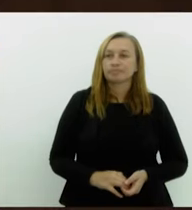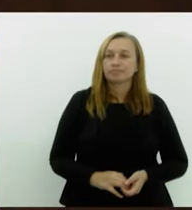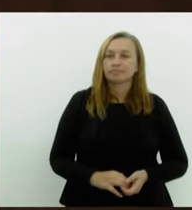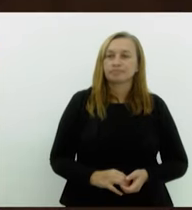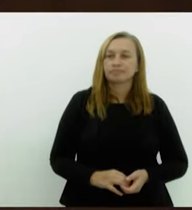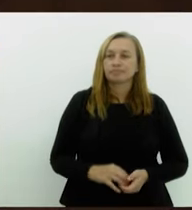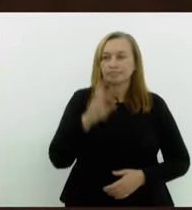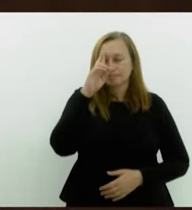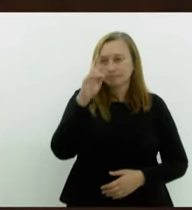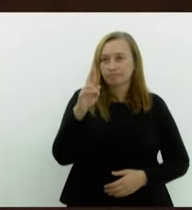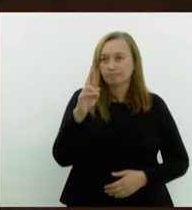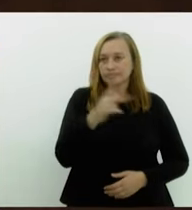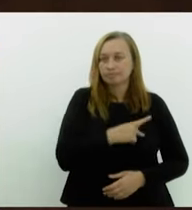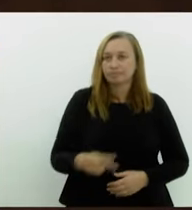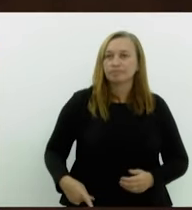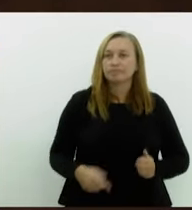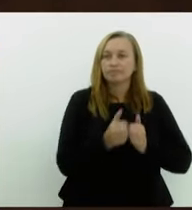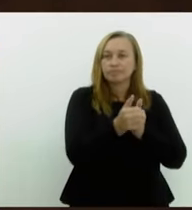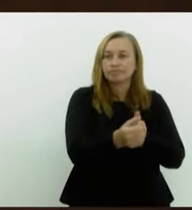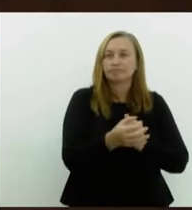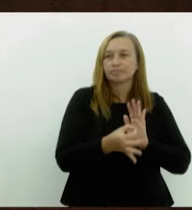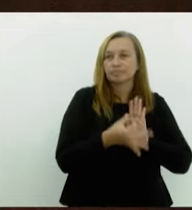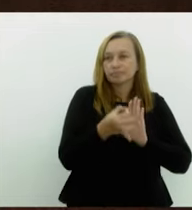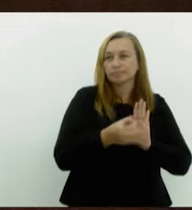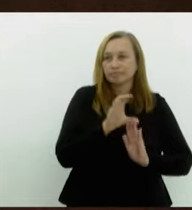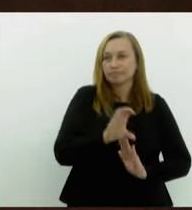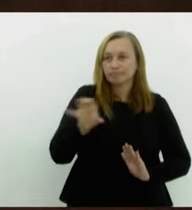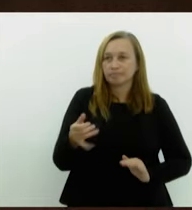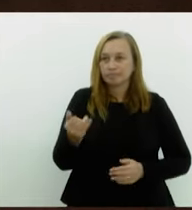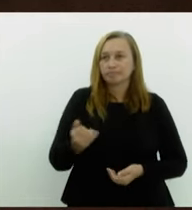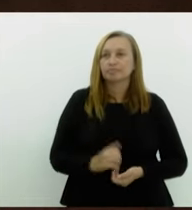Senhor presidente, acompanho o parecer da CCJ.